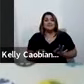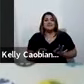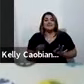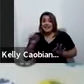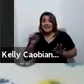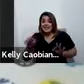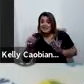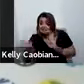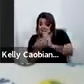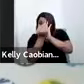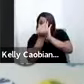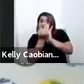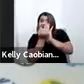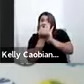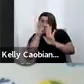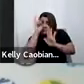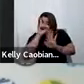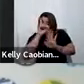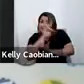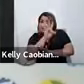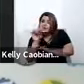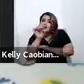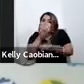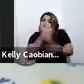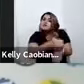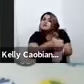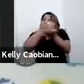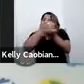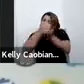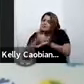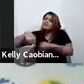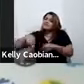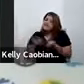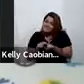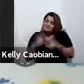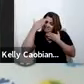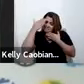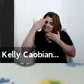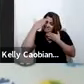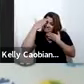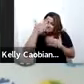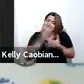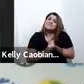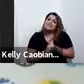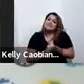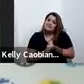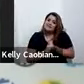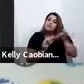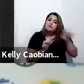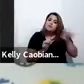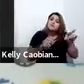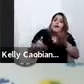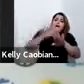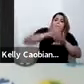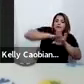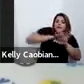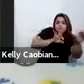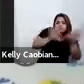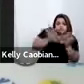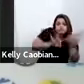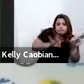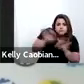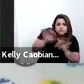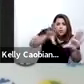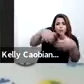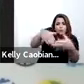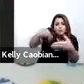faz parte, né, uma parte importante, porque estava ali coordenando todo o grupo jurídico do sindicato. Mas a minha